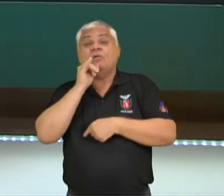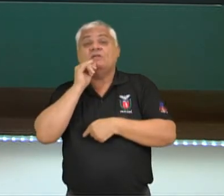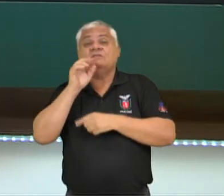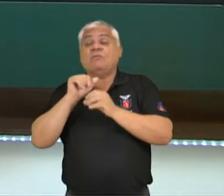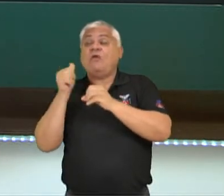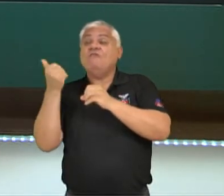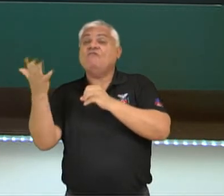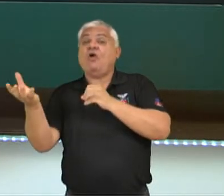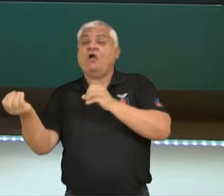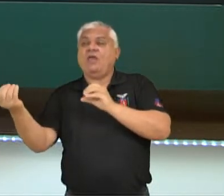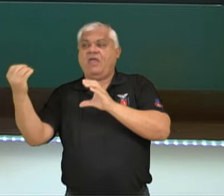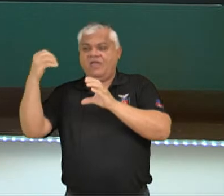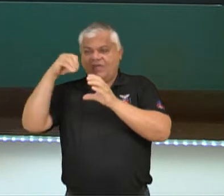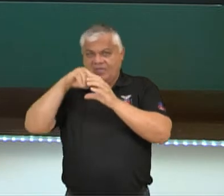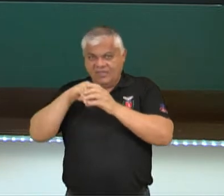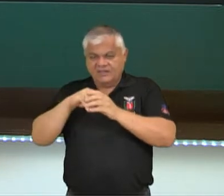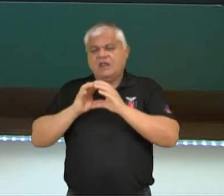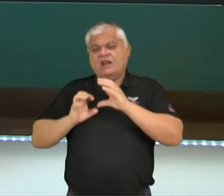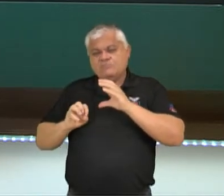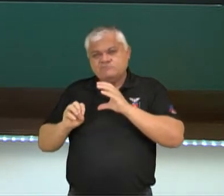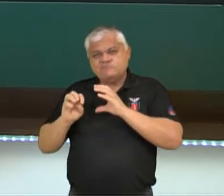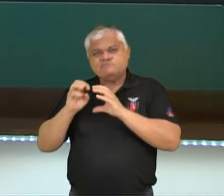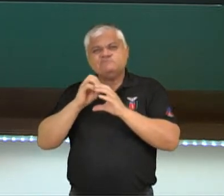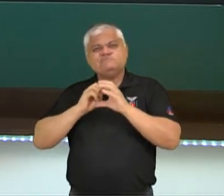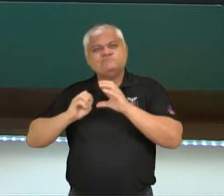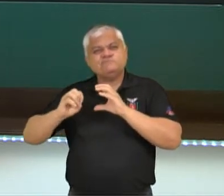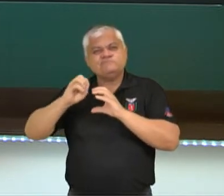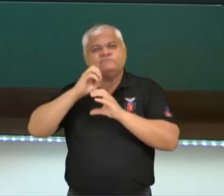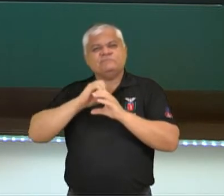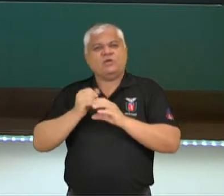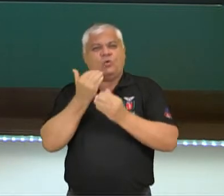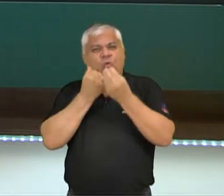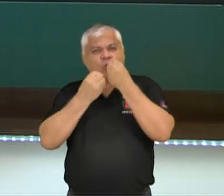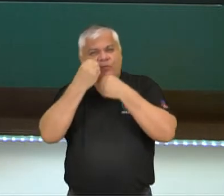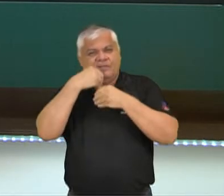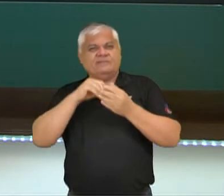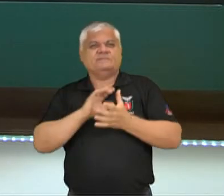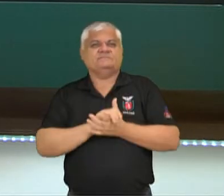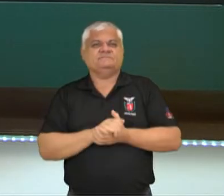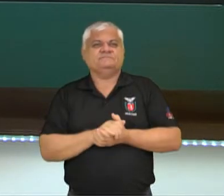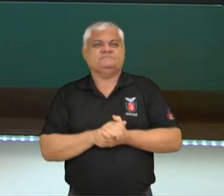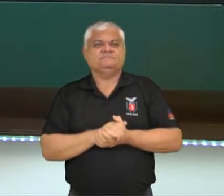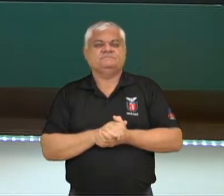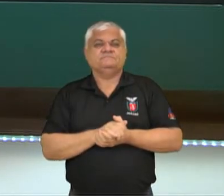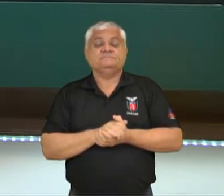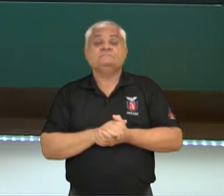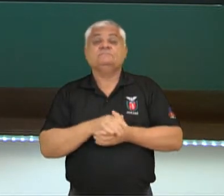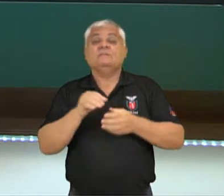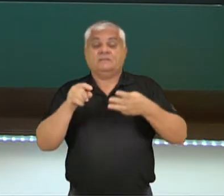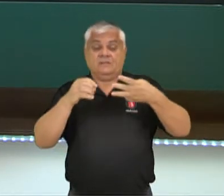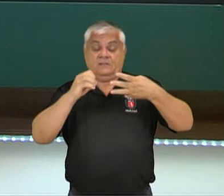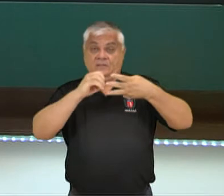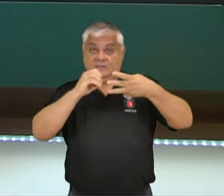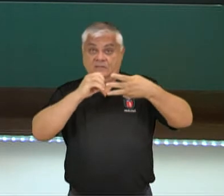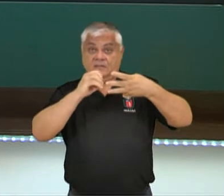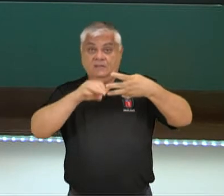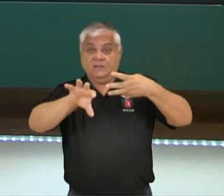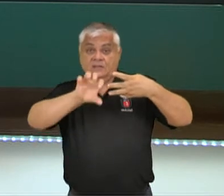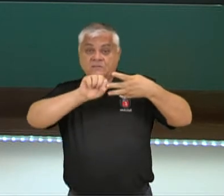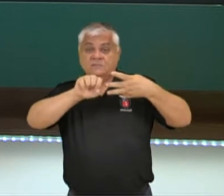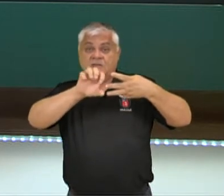de fora da célula, como, por exemplo, partículas de alimento. E a respiração celular é realizada